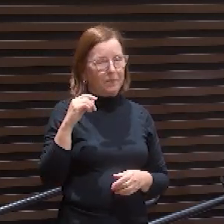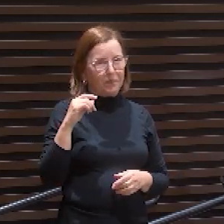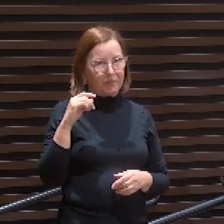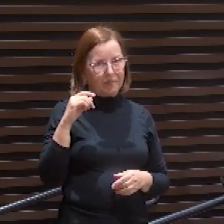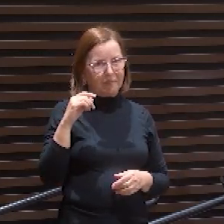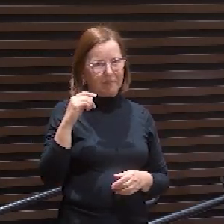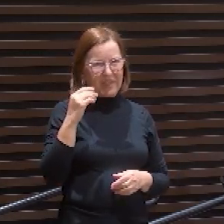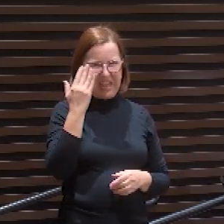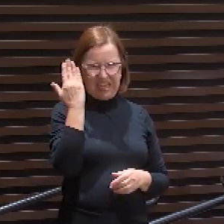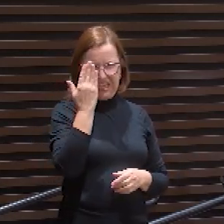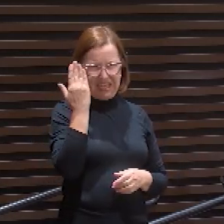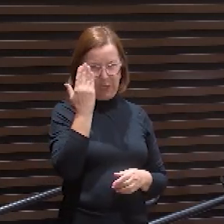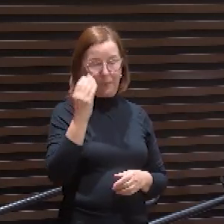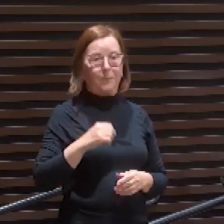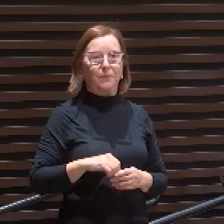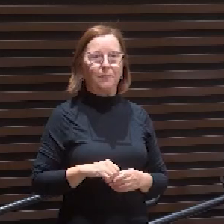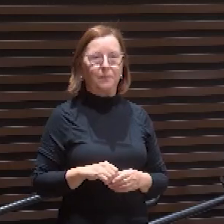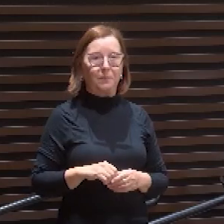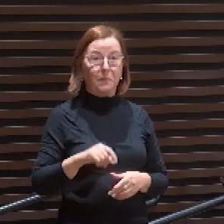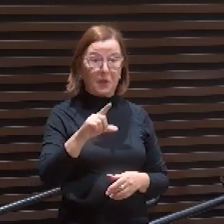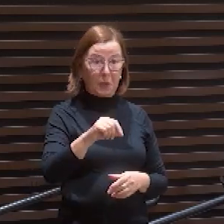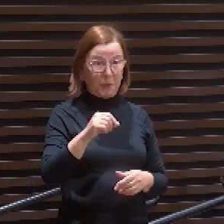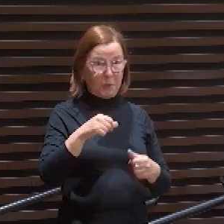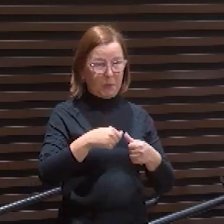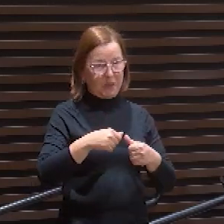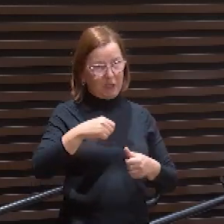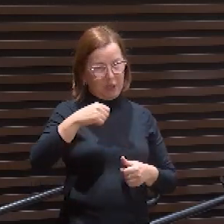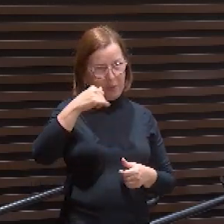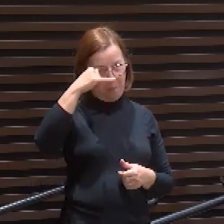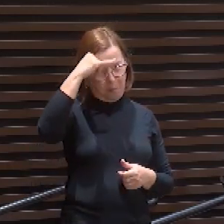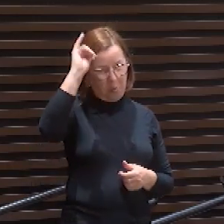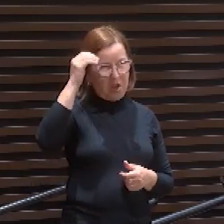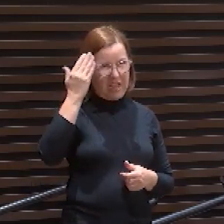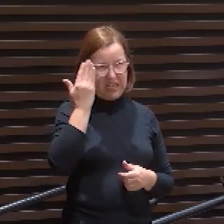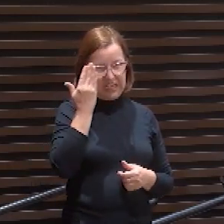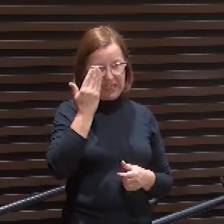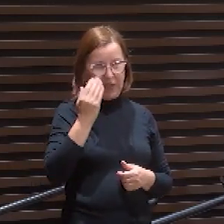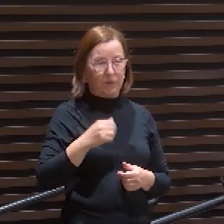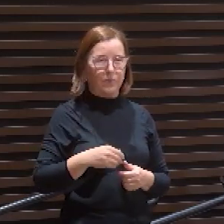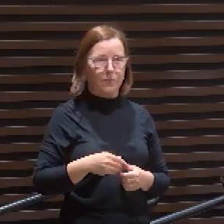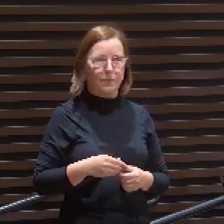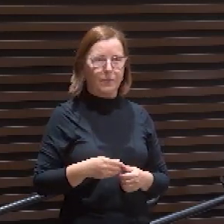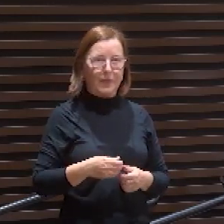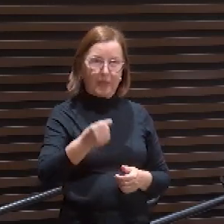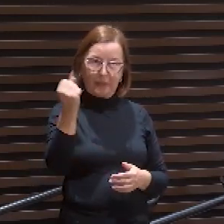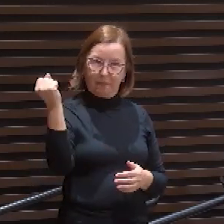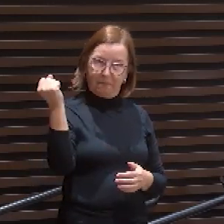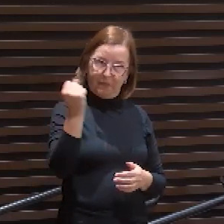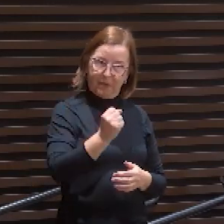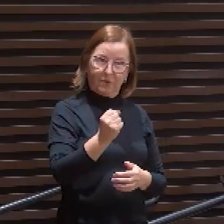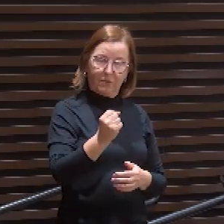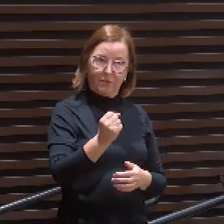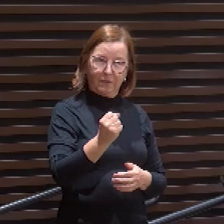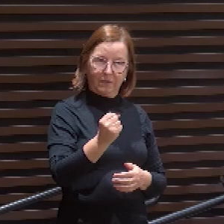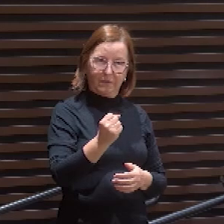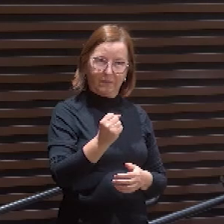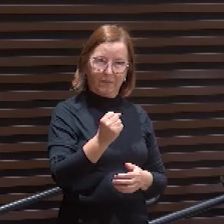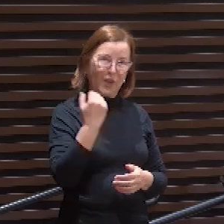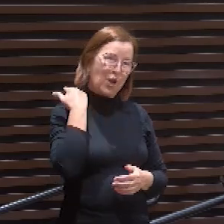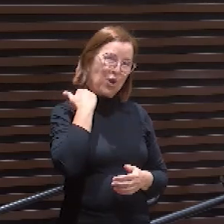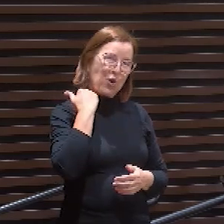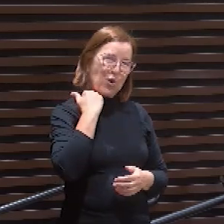E ele pegou o boi cego e levou, imolou o animal, tirou a